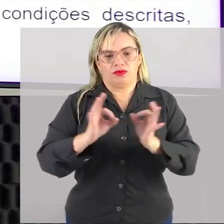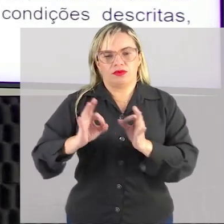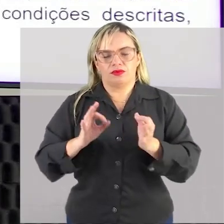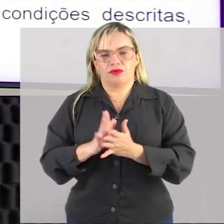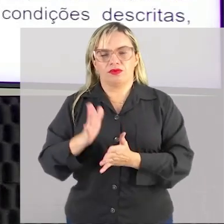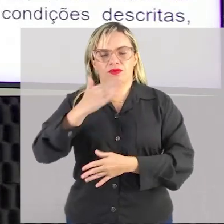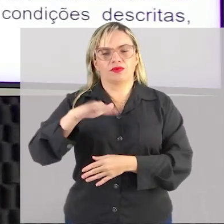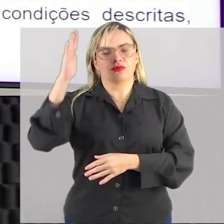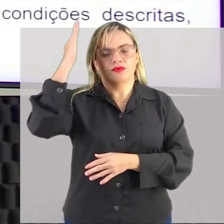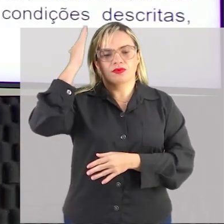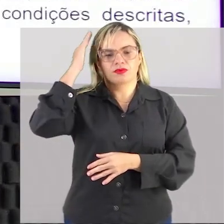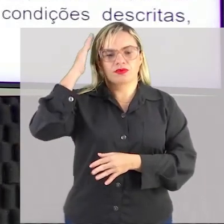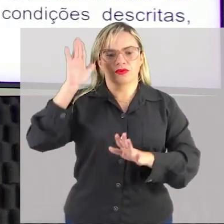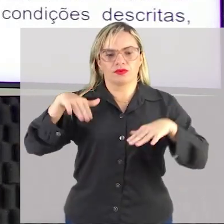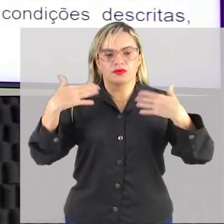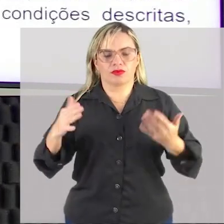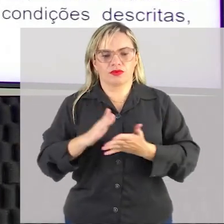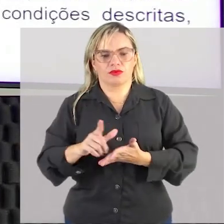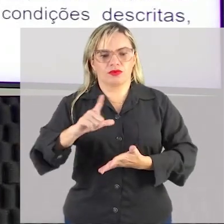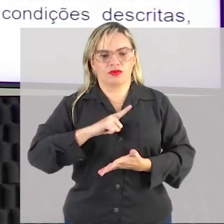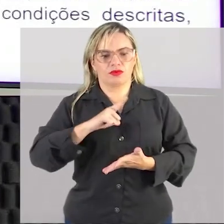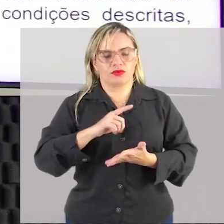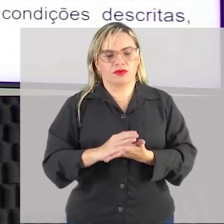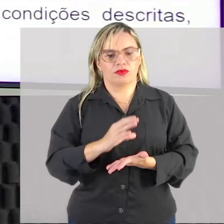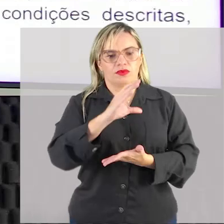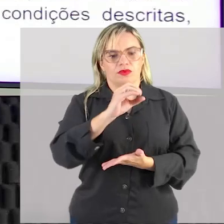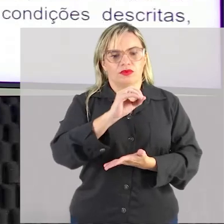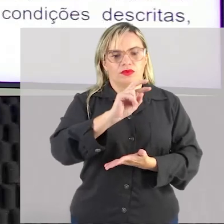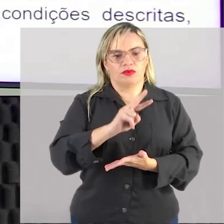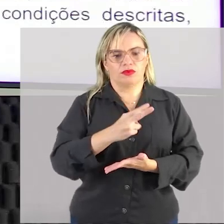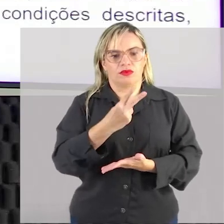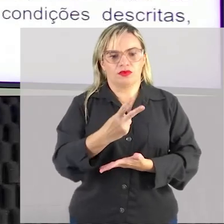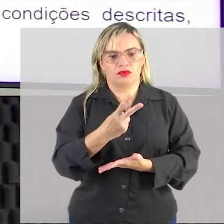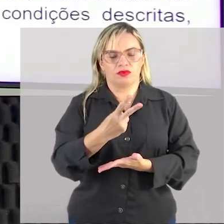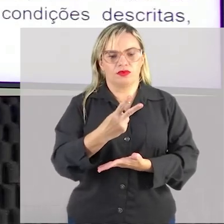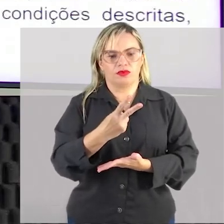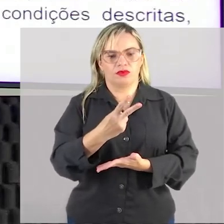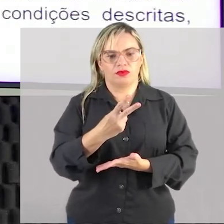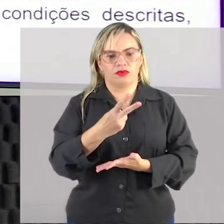olha só. Aqui eu tenho o gás carbônico,